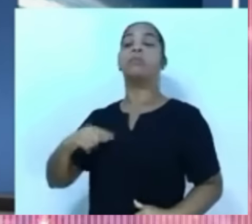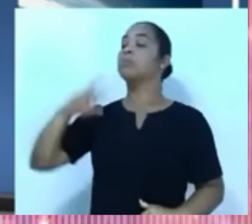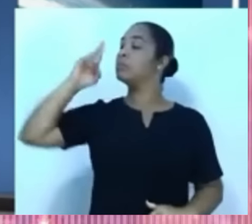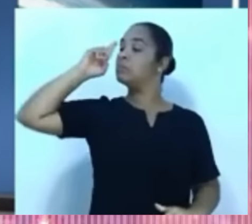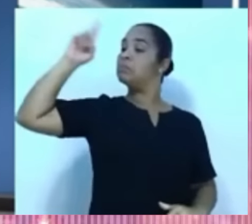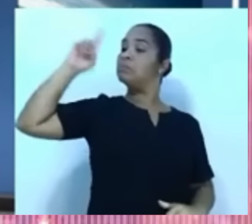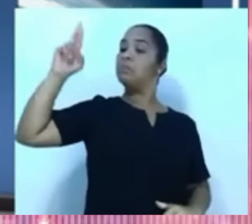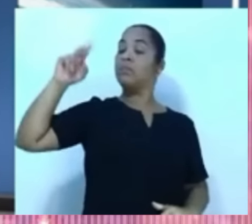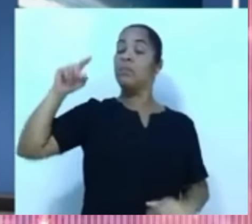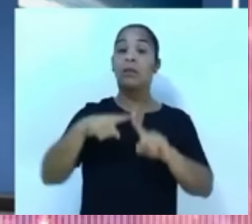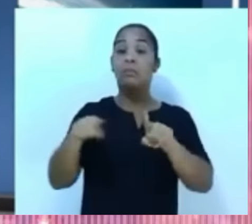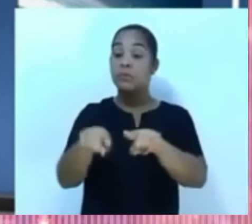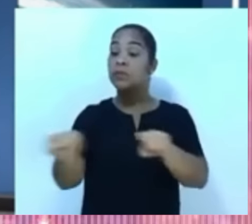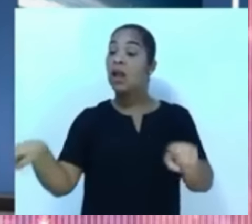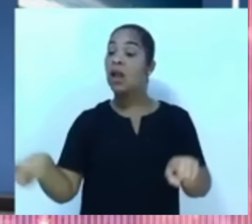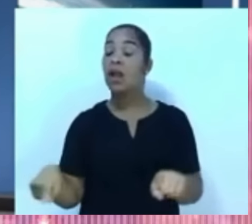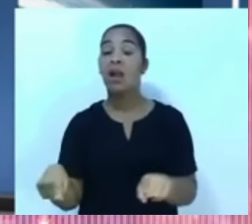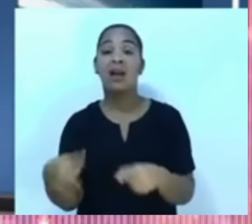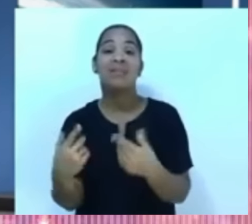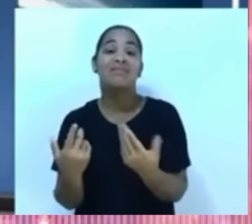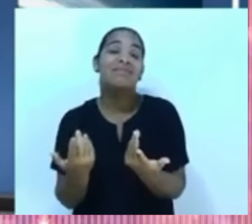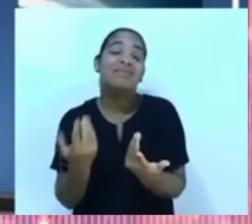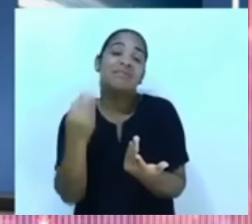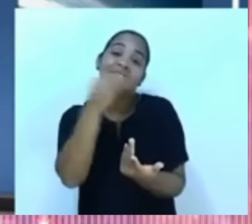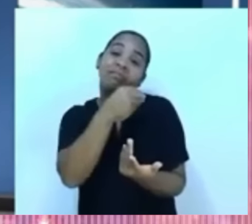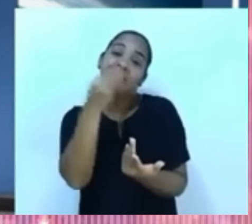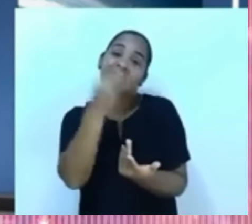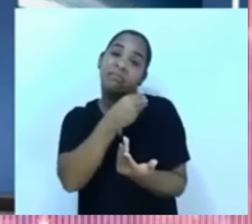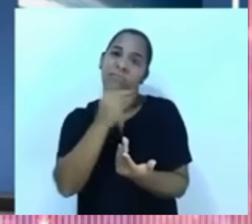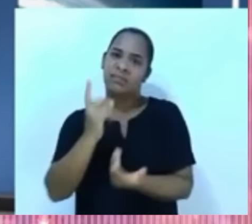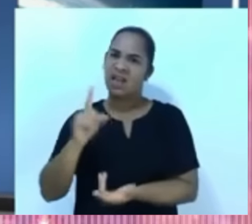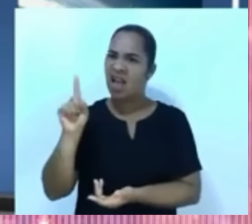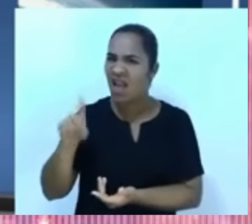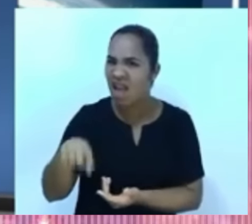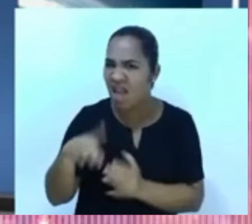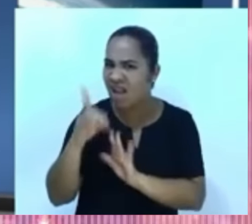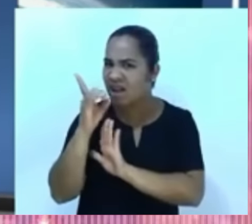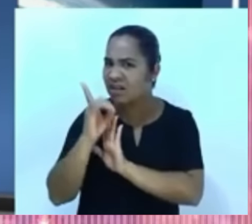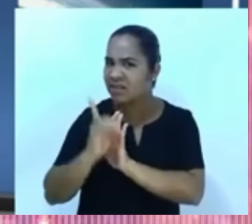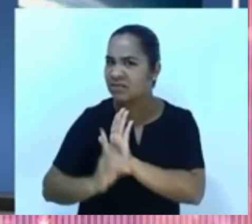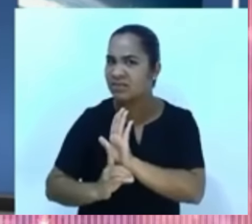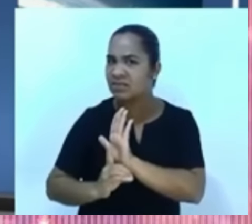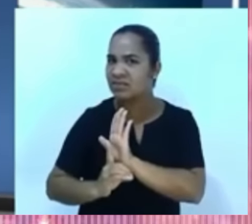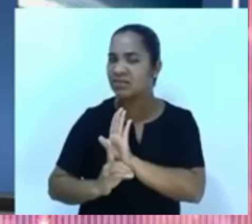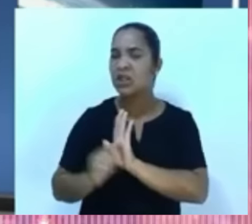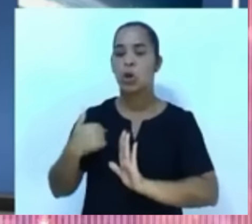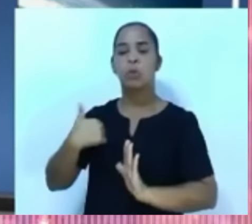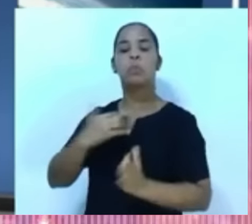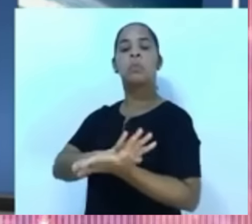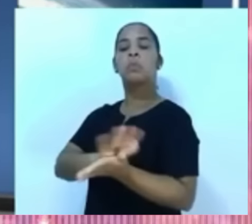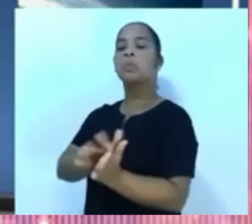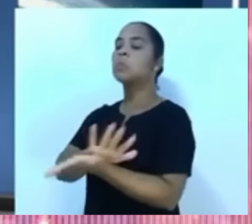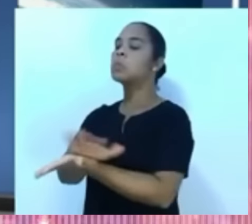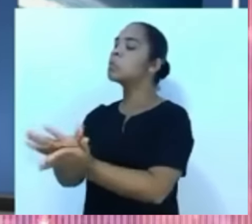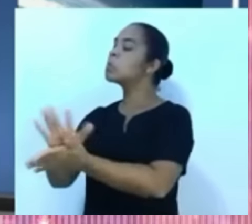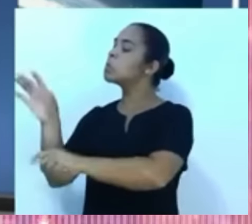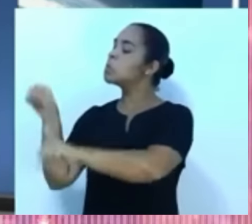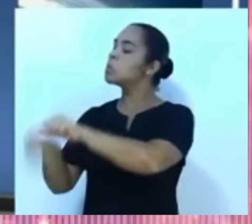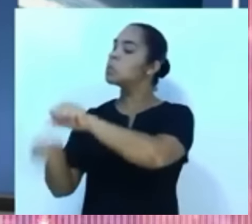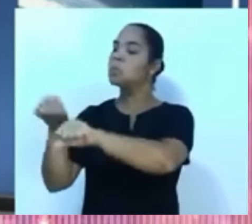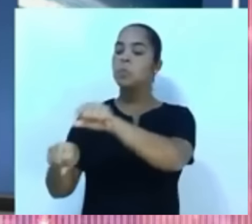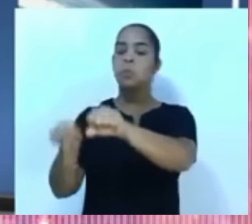um destaque na comunidade então isso não pode ser um direito de diminuir as possibilidades daquele